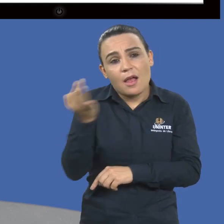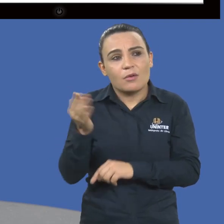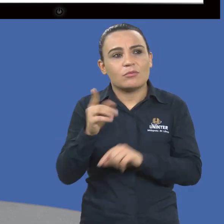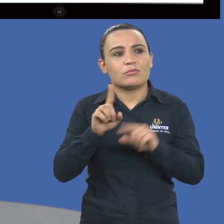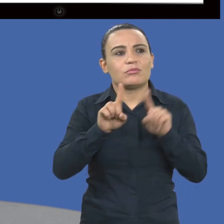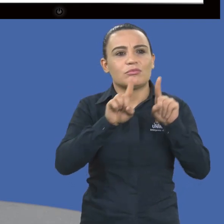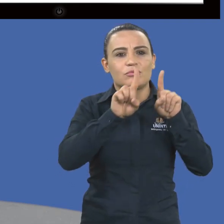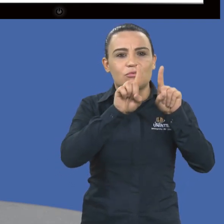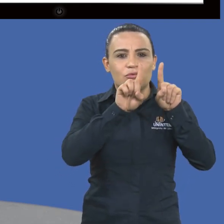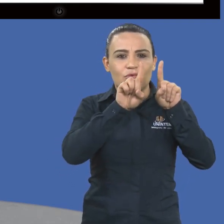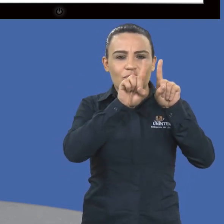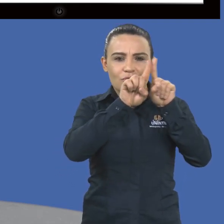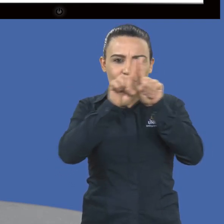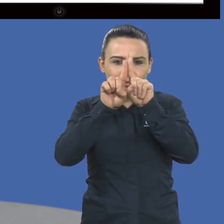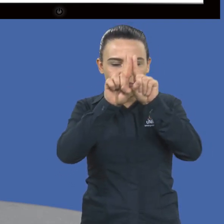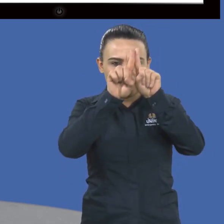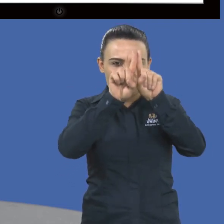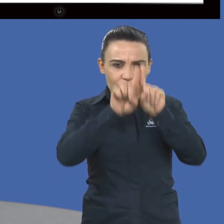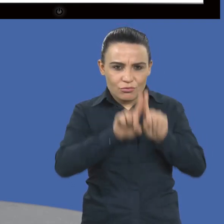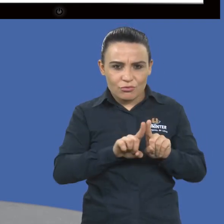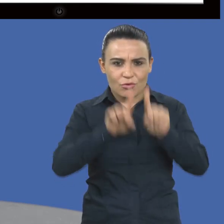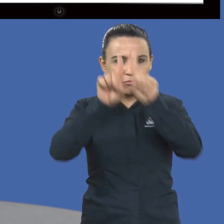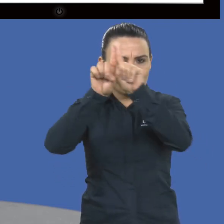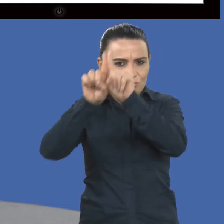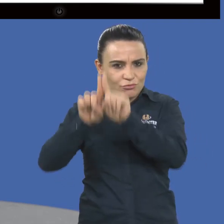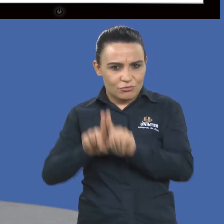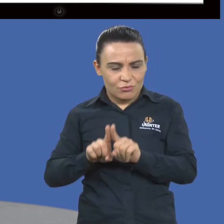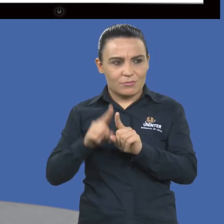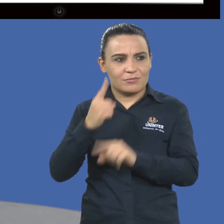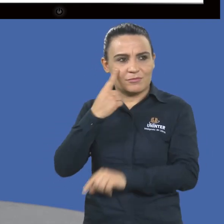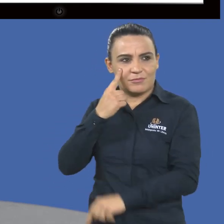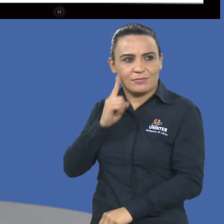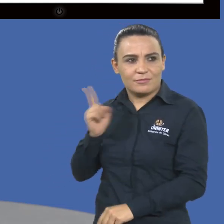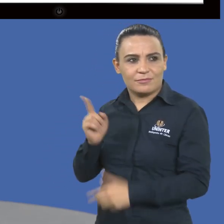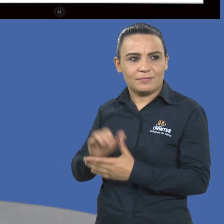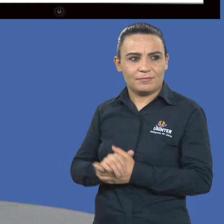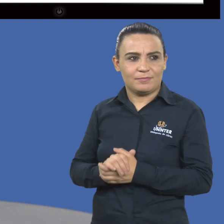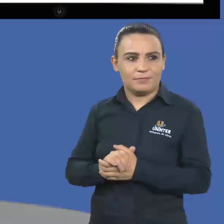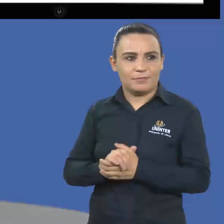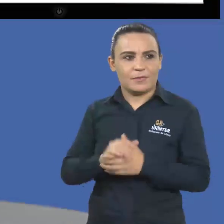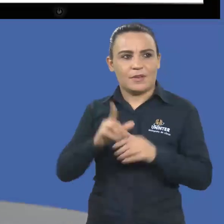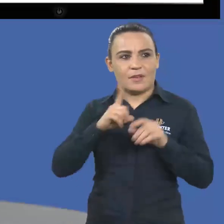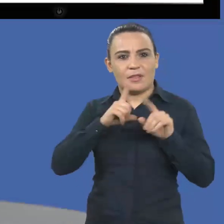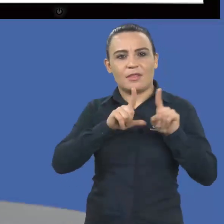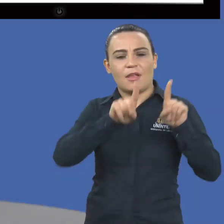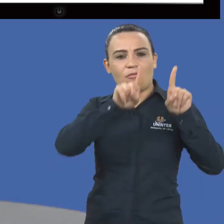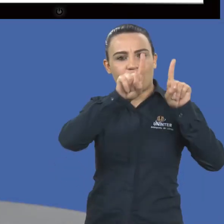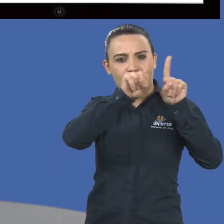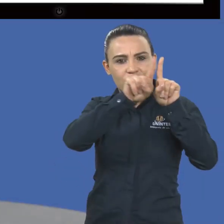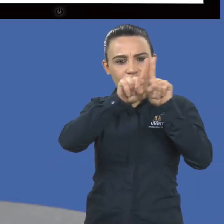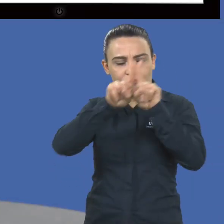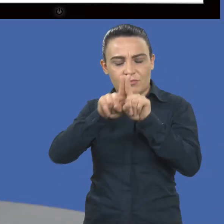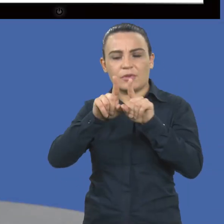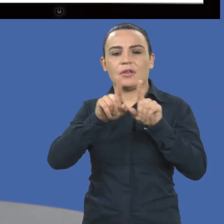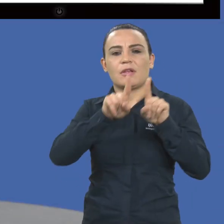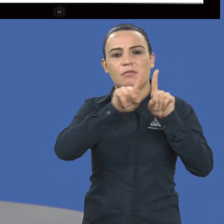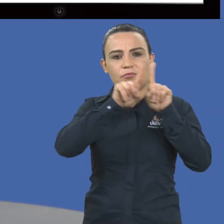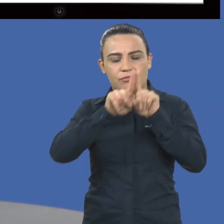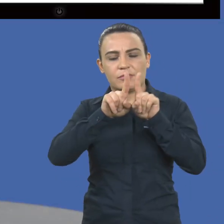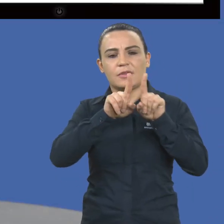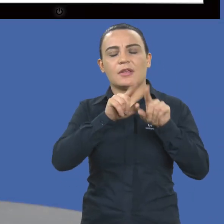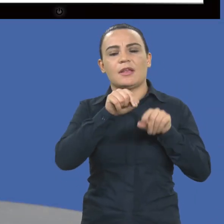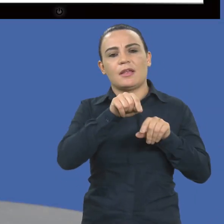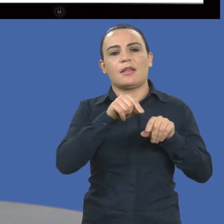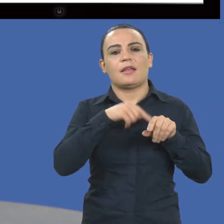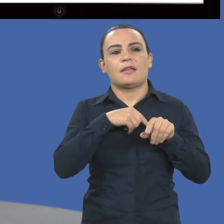alguns cromossomos. E é de uma mulher, então ela vai fornecer um gameta, o que está